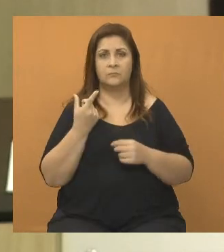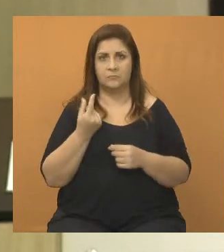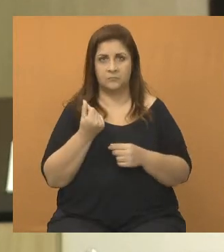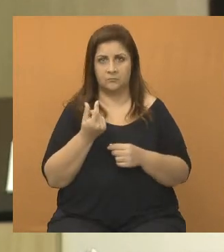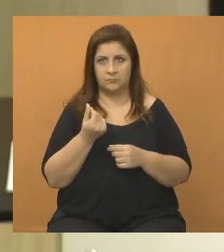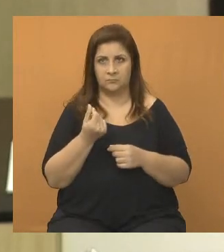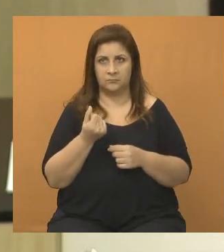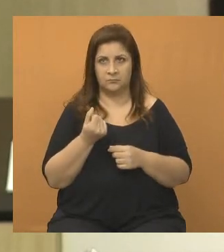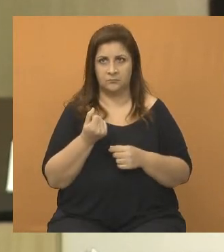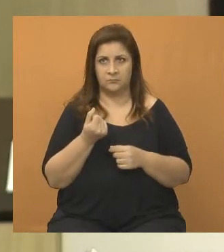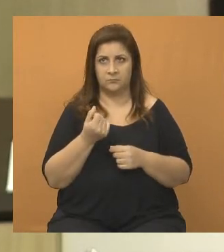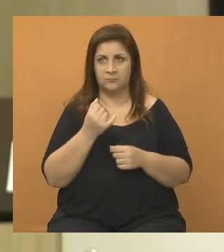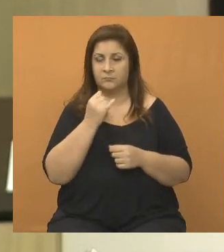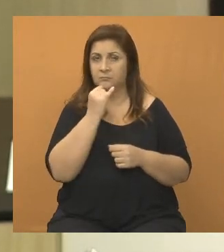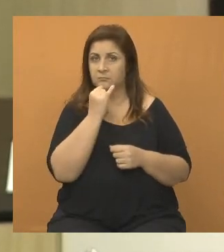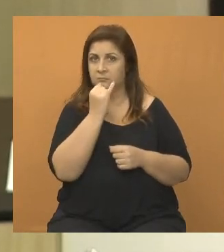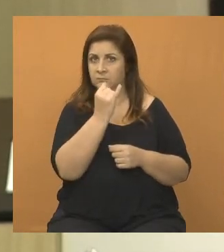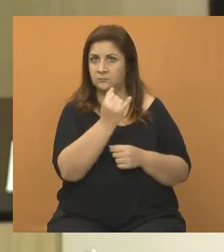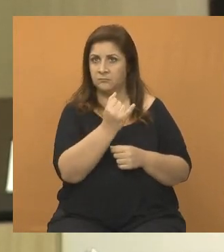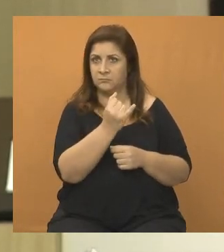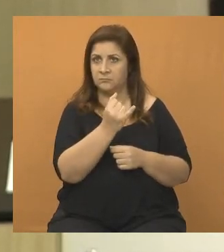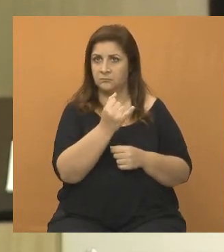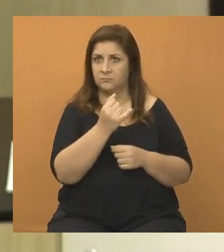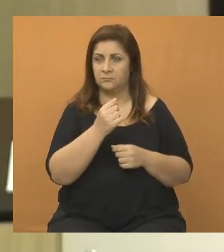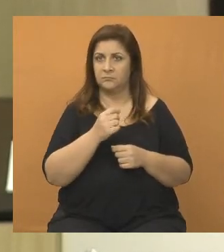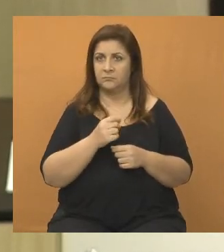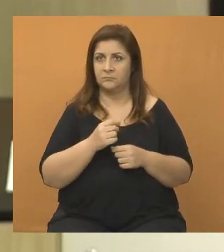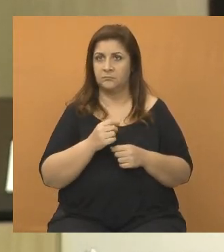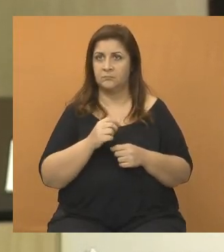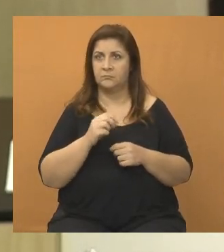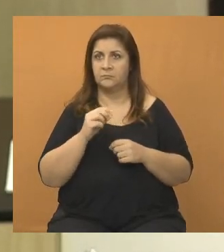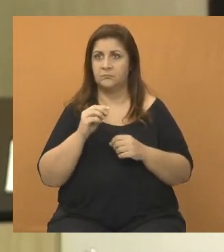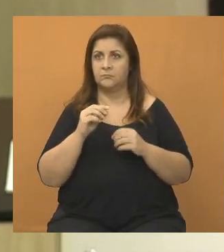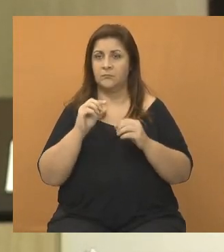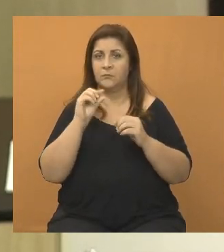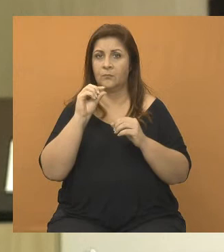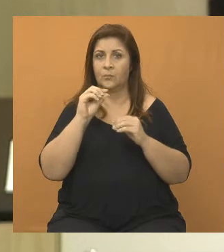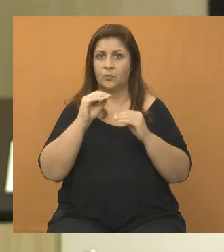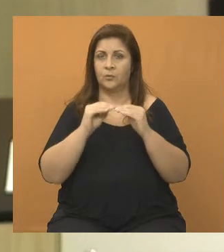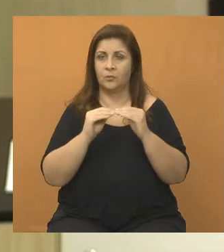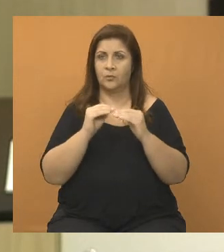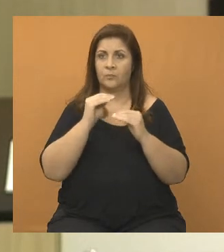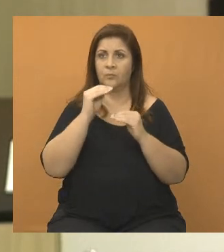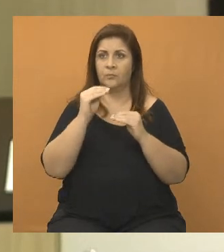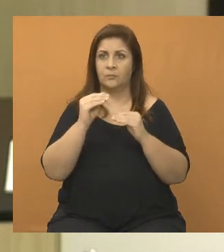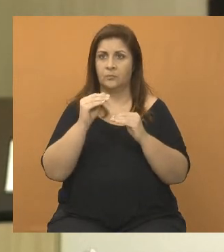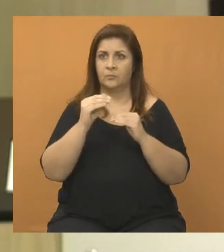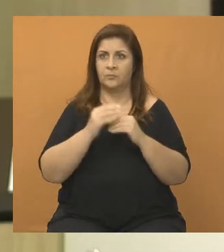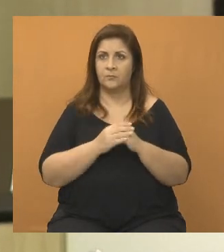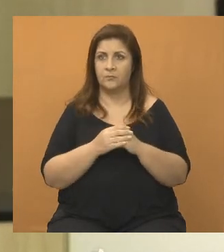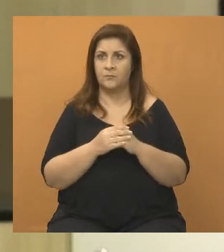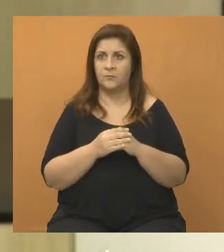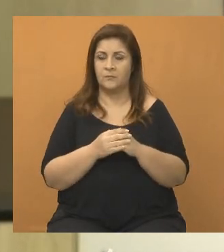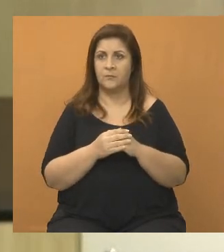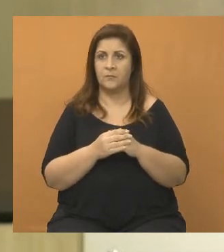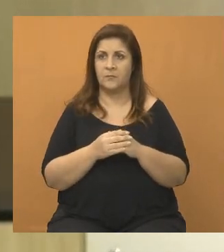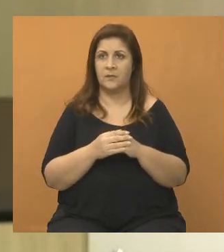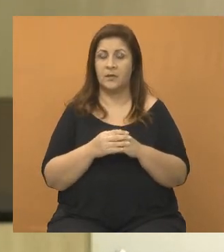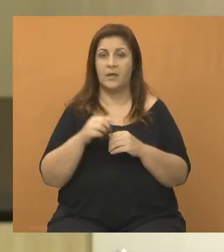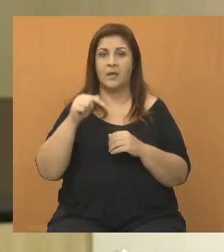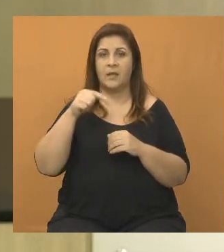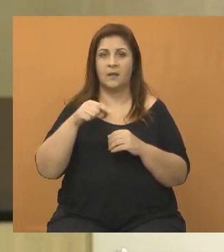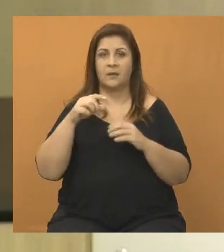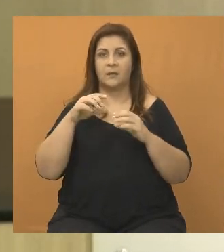só ressaltando que o menor aumento foi o orçamento da Câmara Municipal.